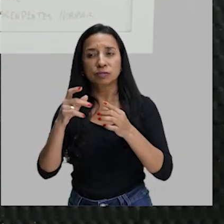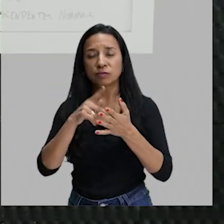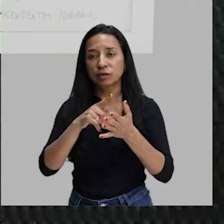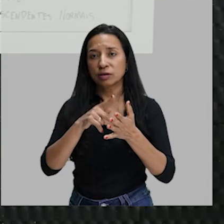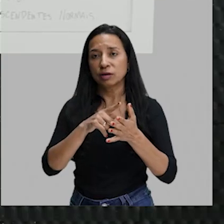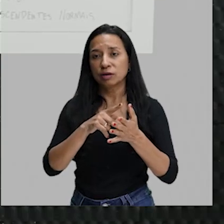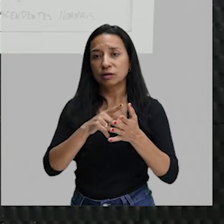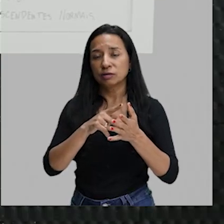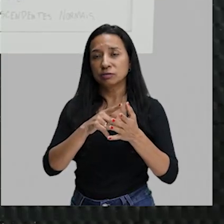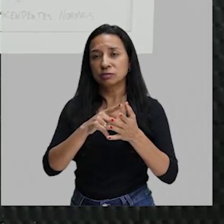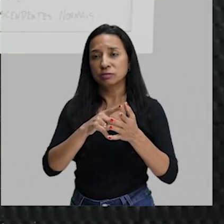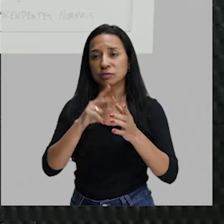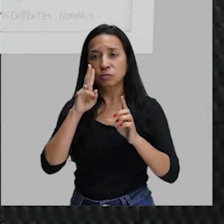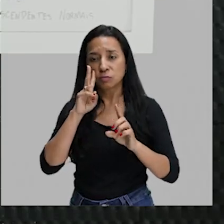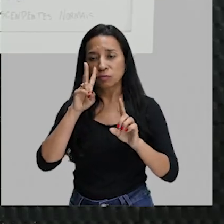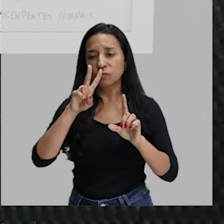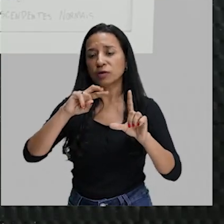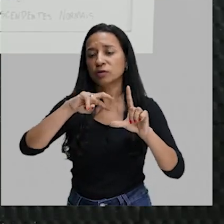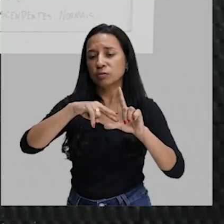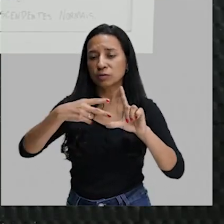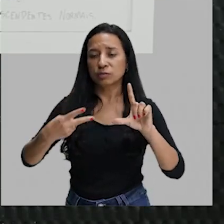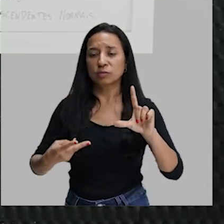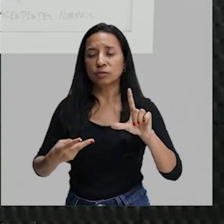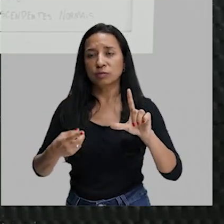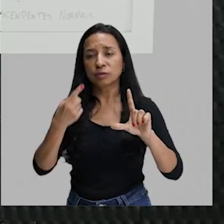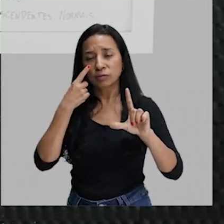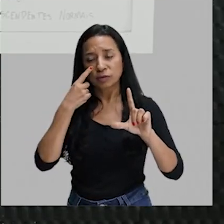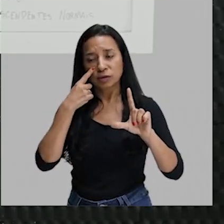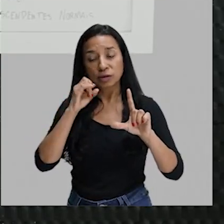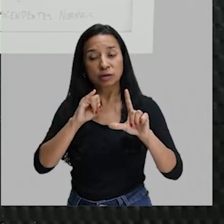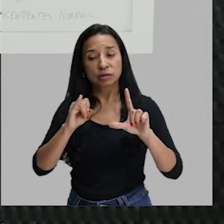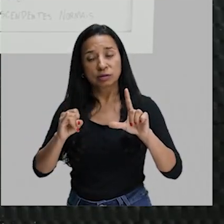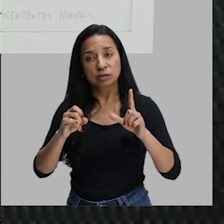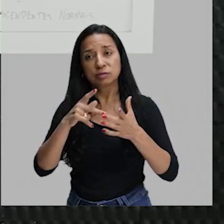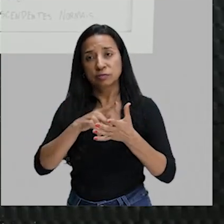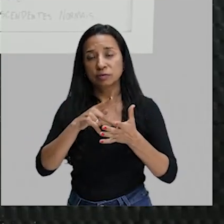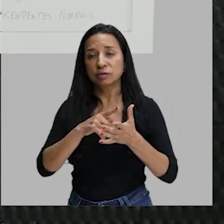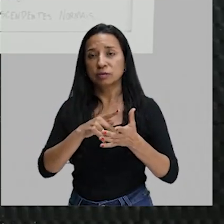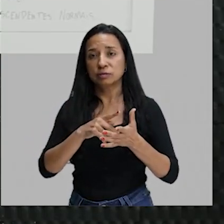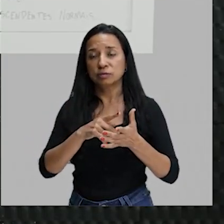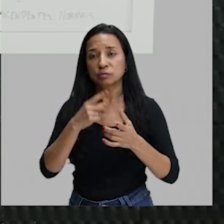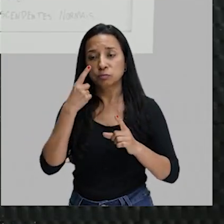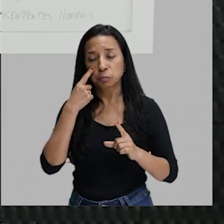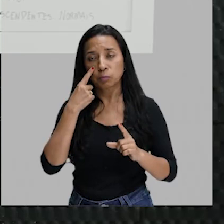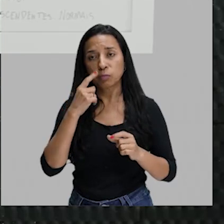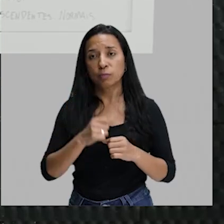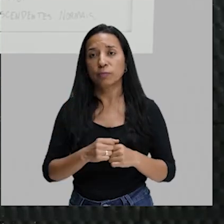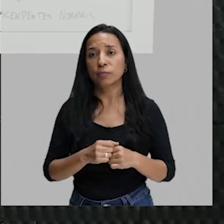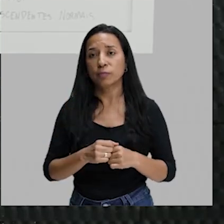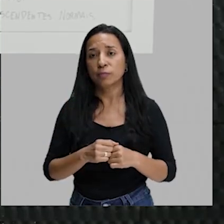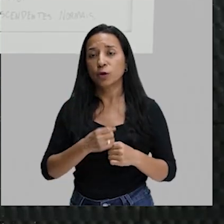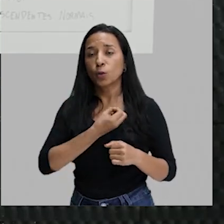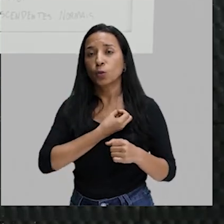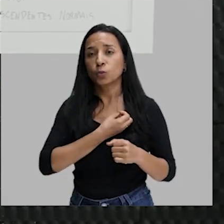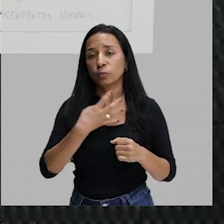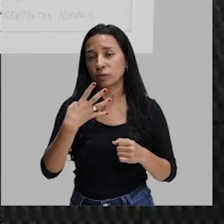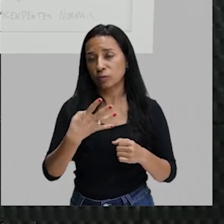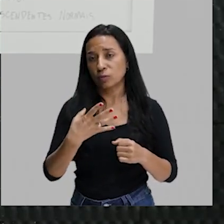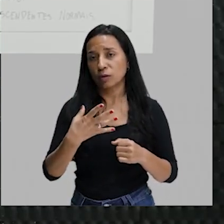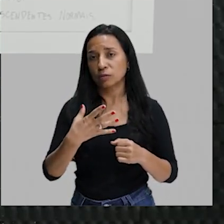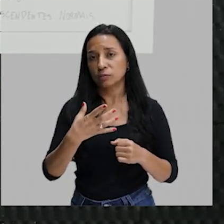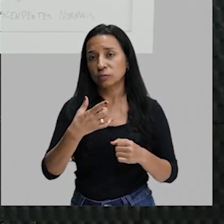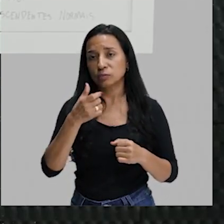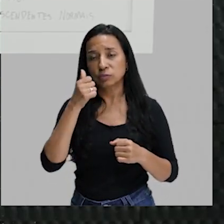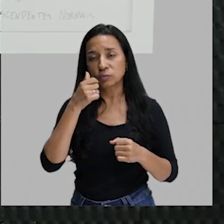heredograma e vê se isso aí é verdadeiro. Vamos lá. Olha aí, pessoal. Olha o número 4. O número 4 não é do sexo